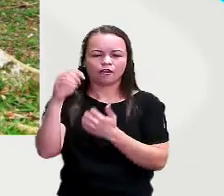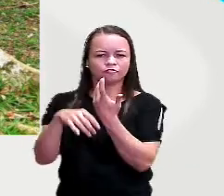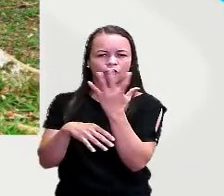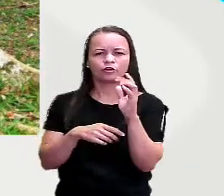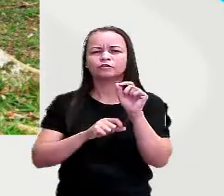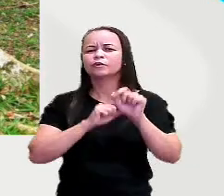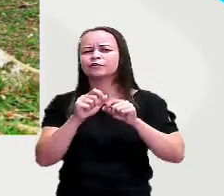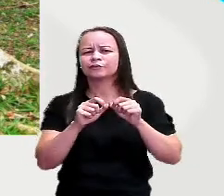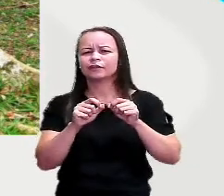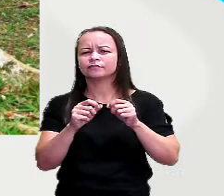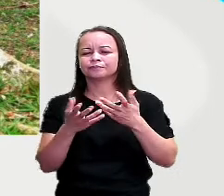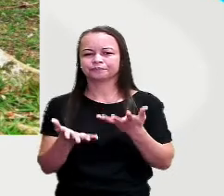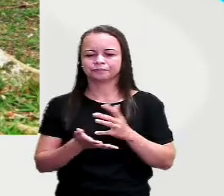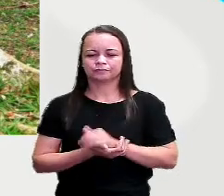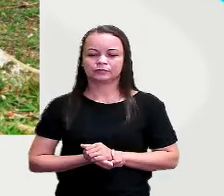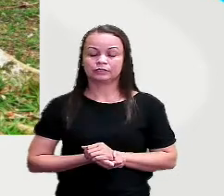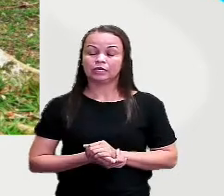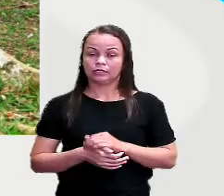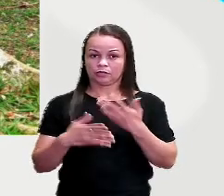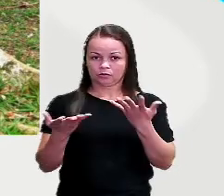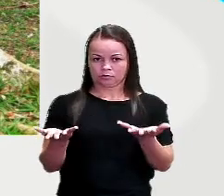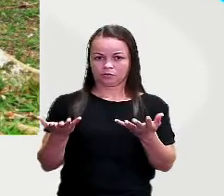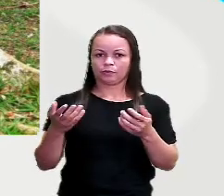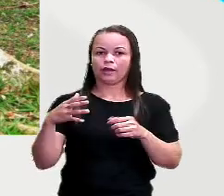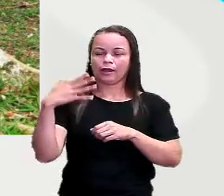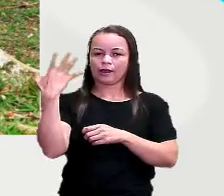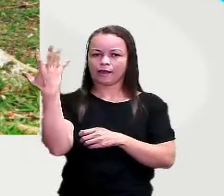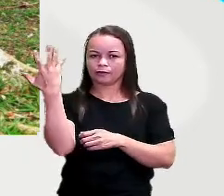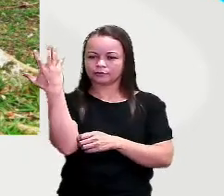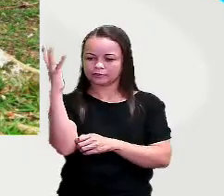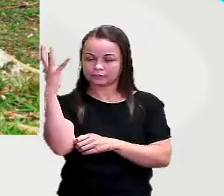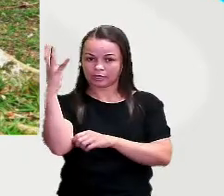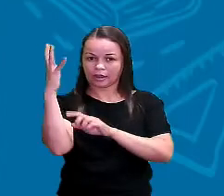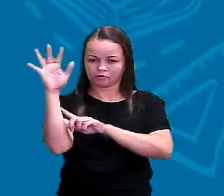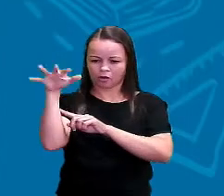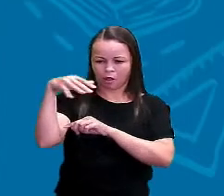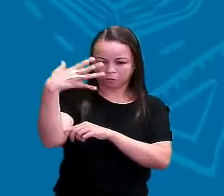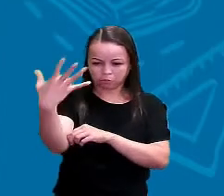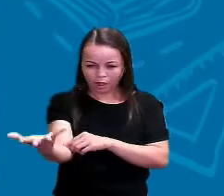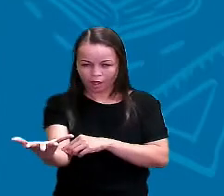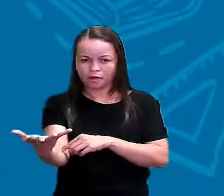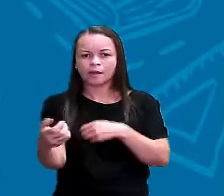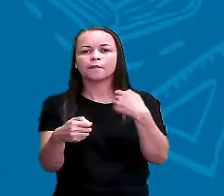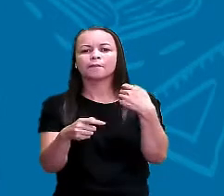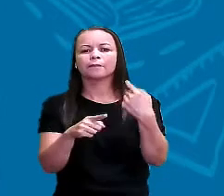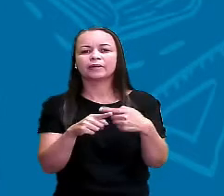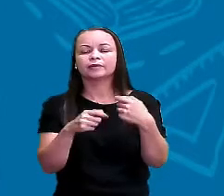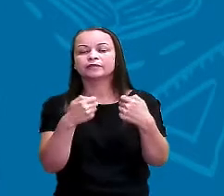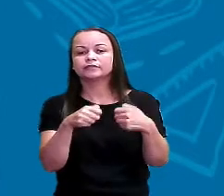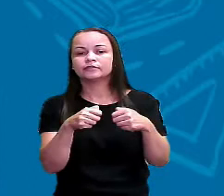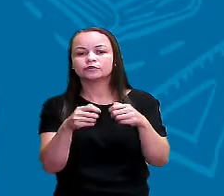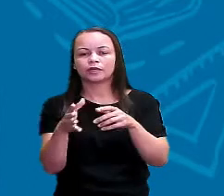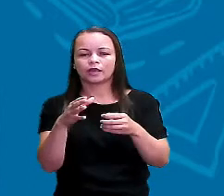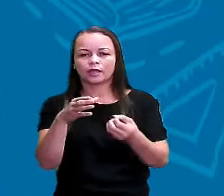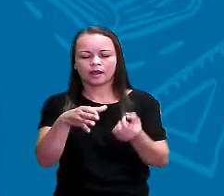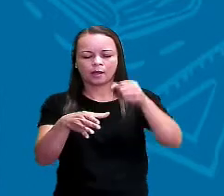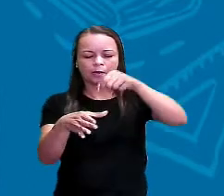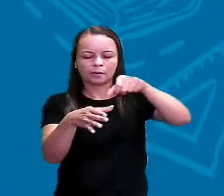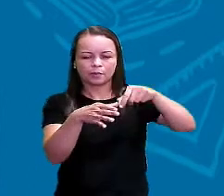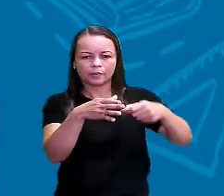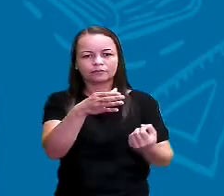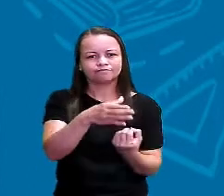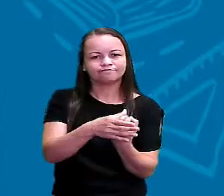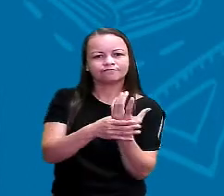O que é isso, gente? Para derrubar a árvore, tem que plantá-la também. Então, ela é explorada, ela é derrubada, ela